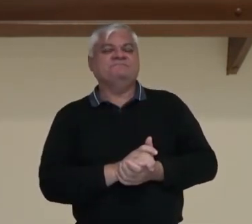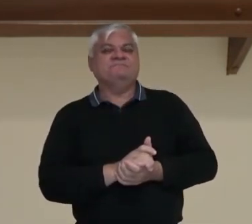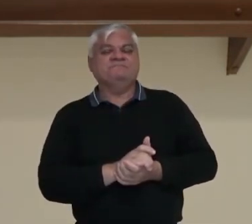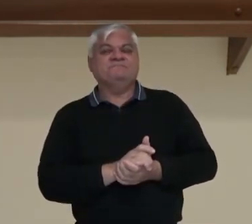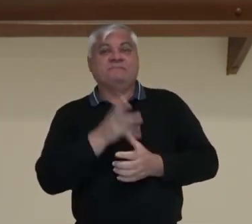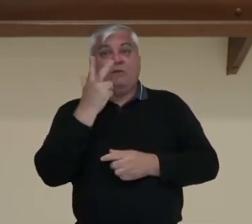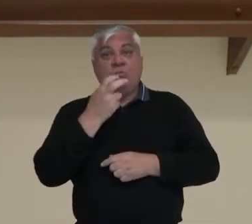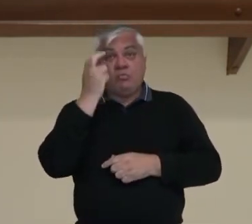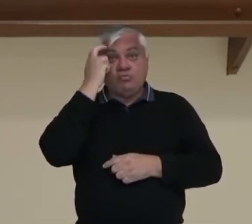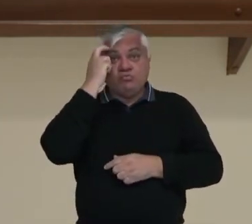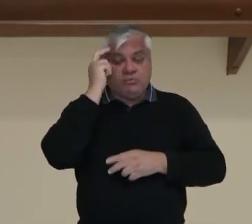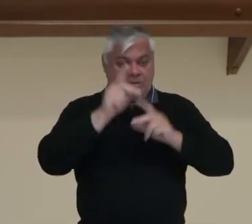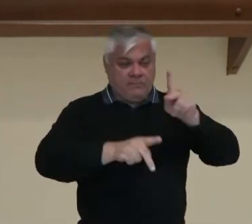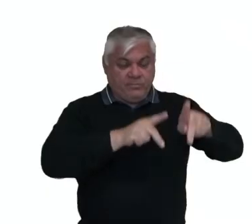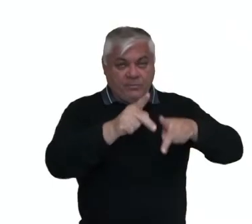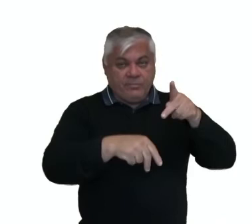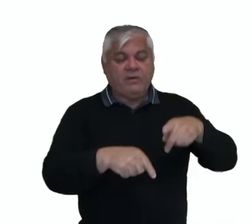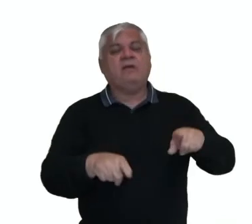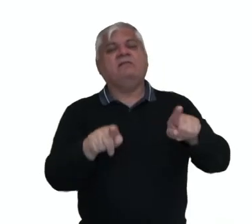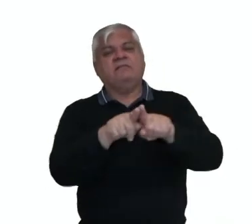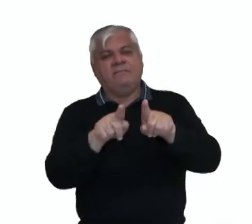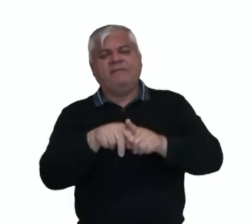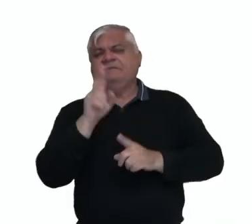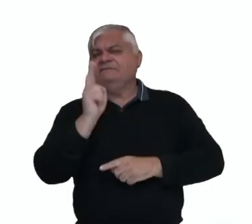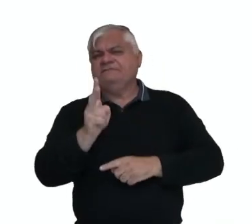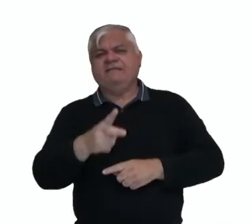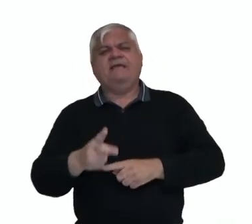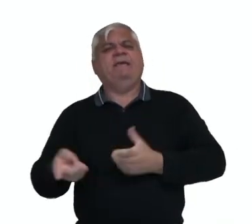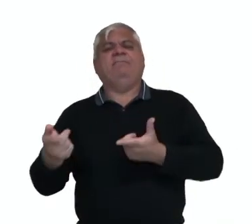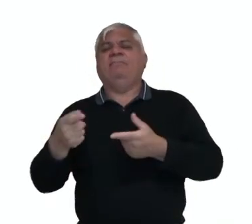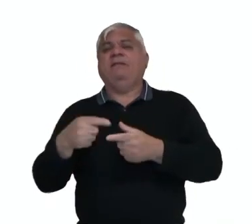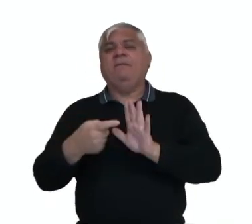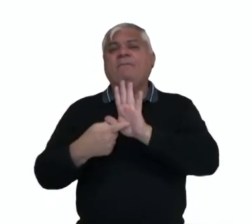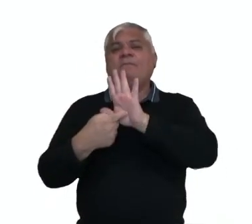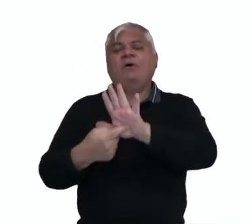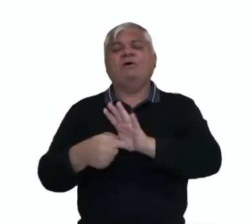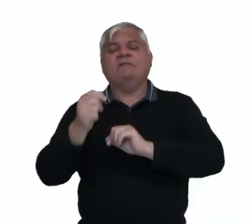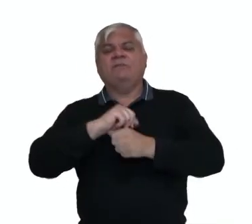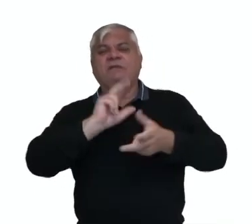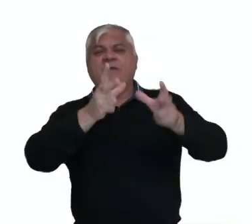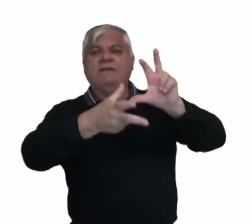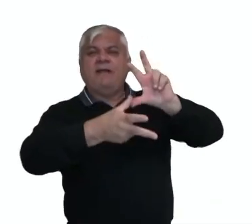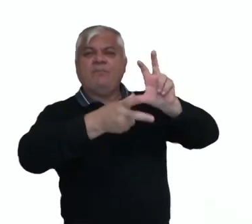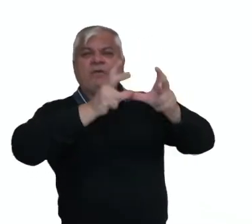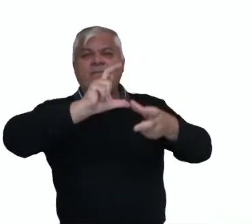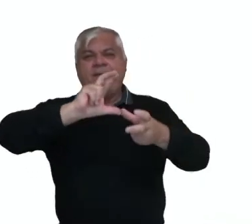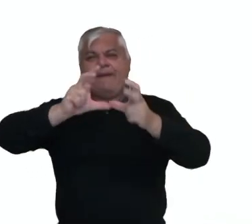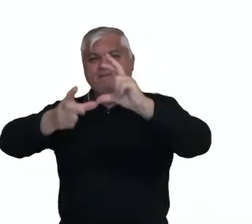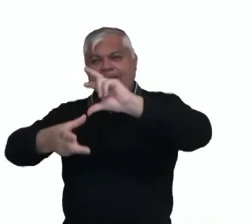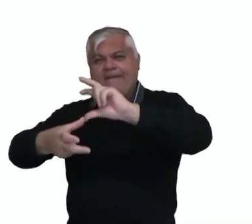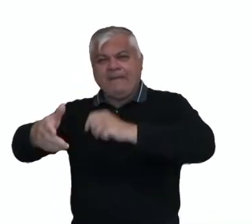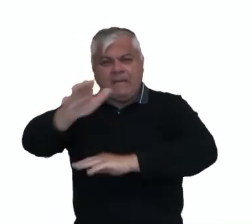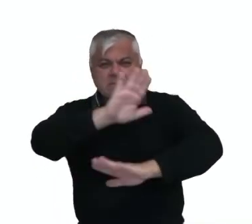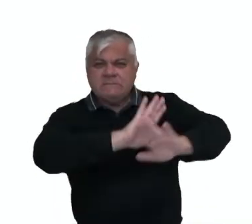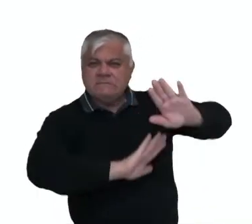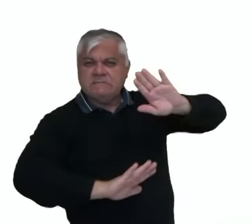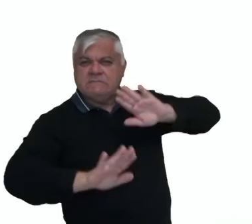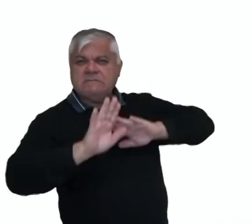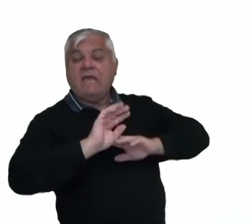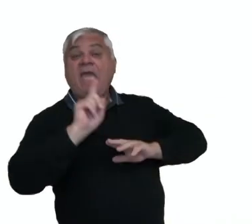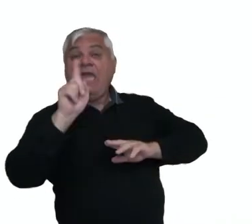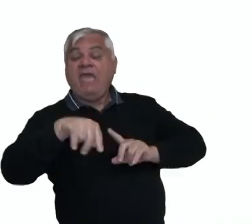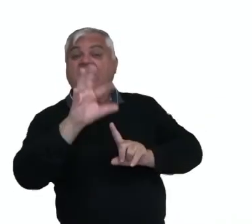Cultura popular também a gente vai ver ela bastante no conceito da capoeira, porque ela vai começar a ser aceita como uma